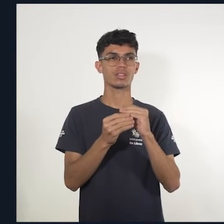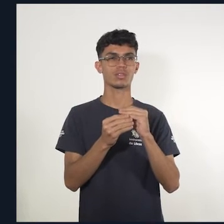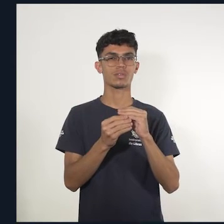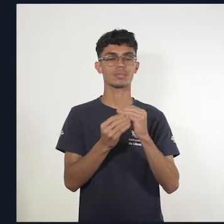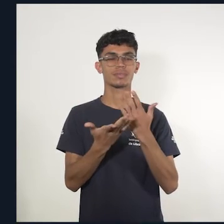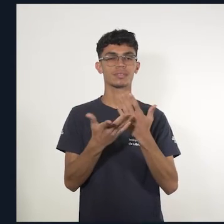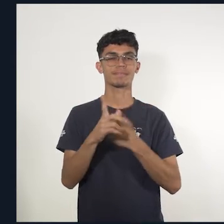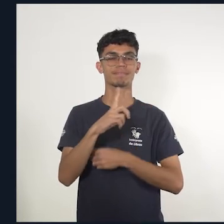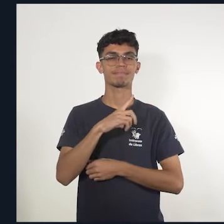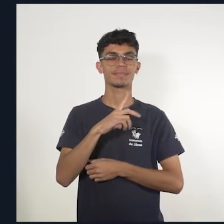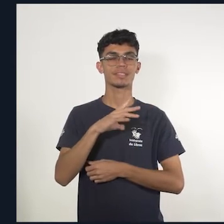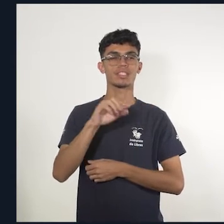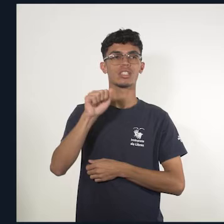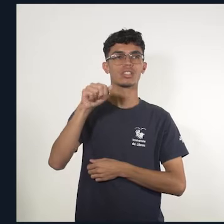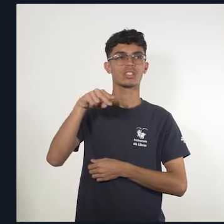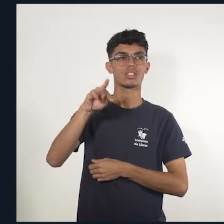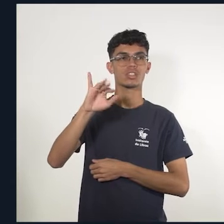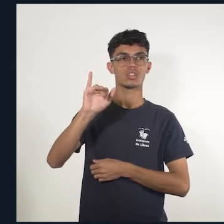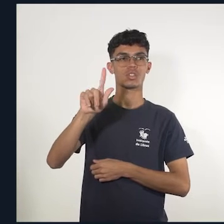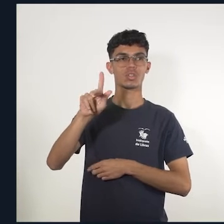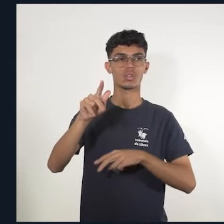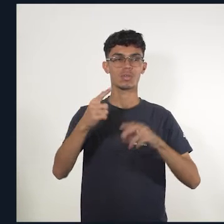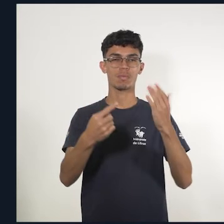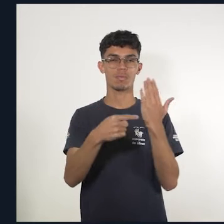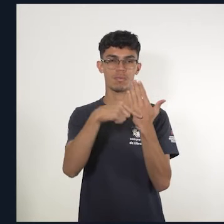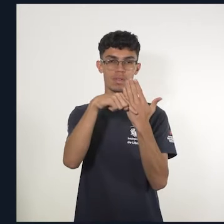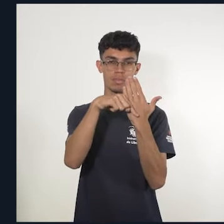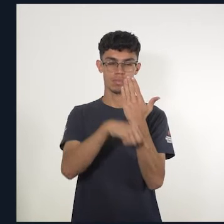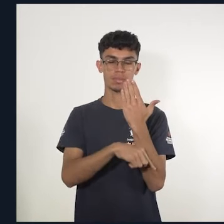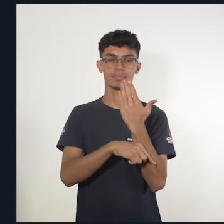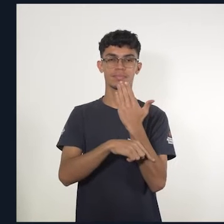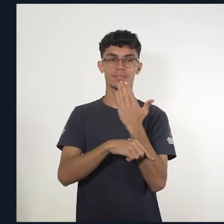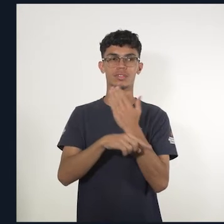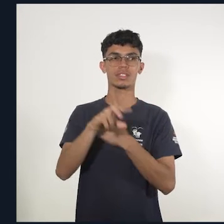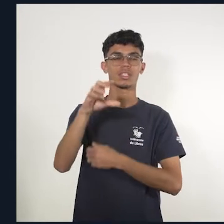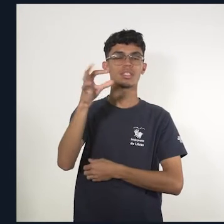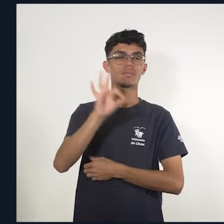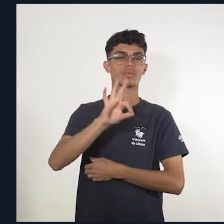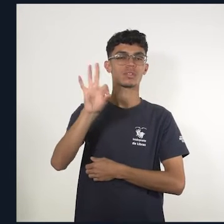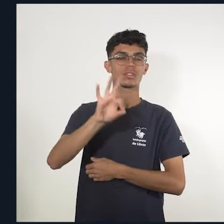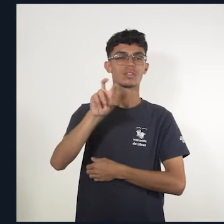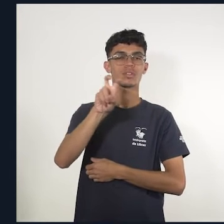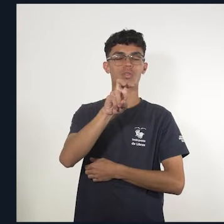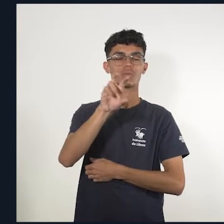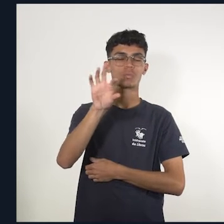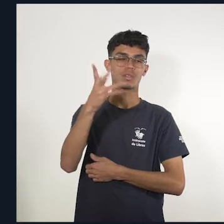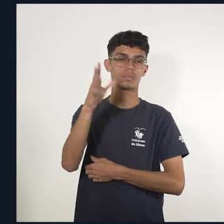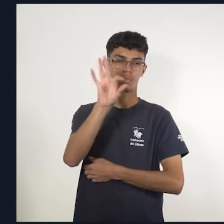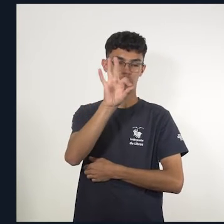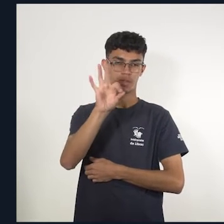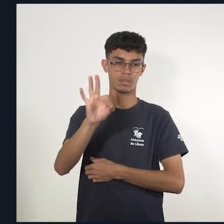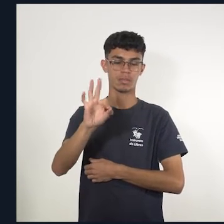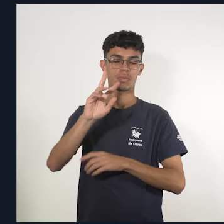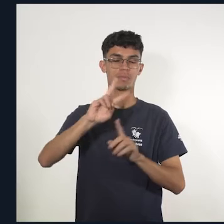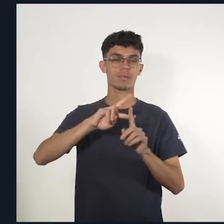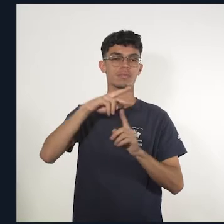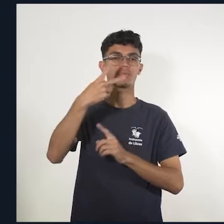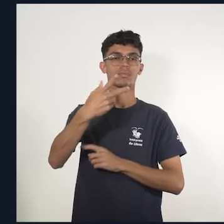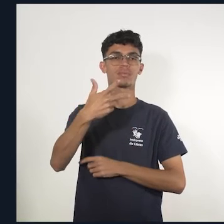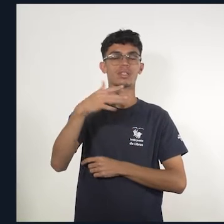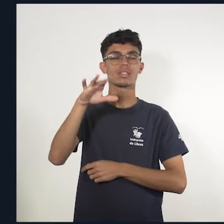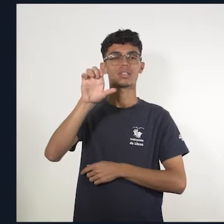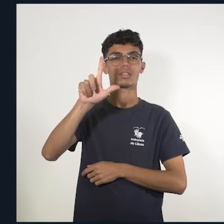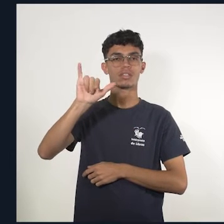foi significativamente maior, né, com a metodologia utilizada pela Prefeitura, que foi o teste do